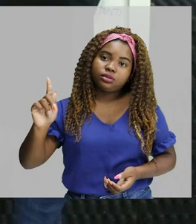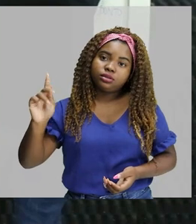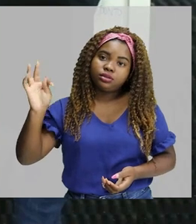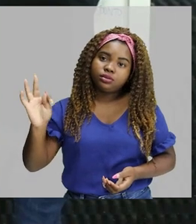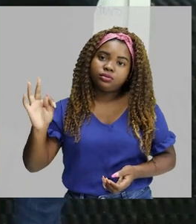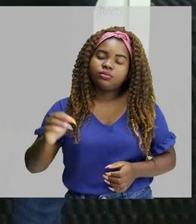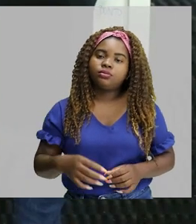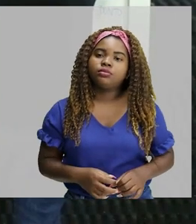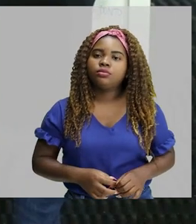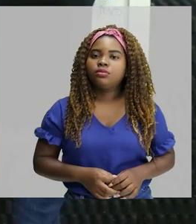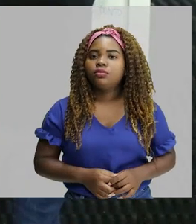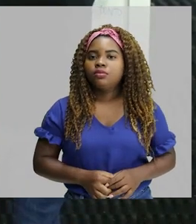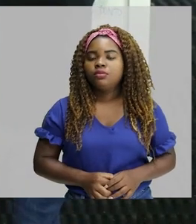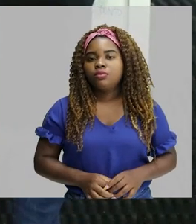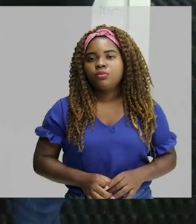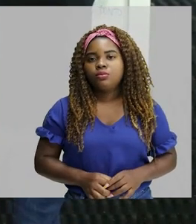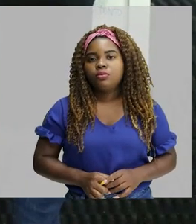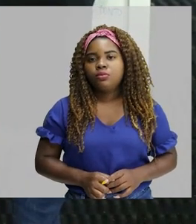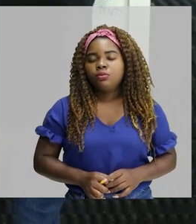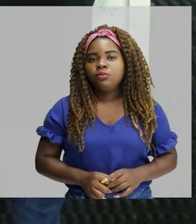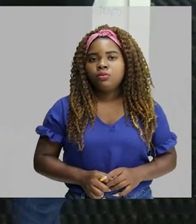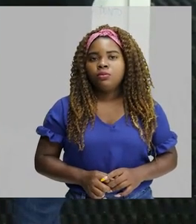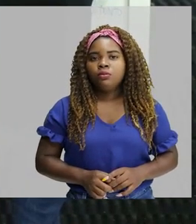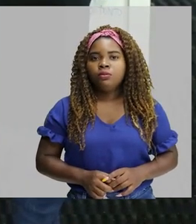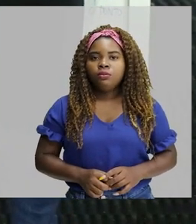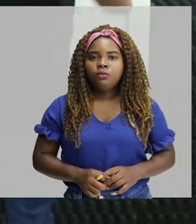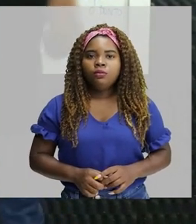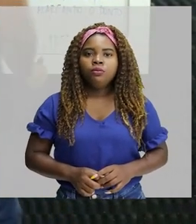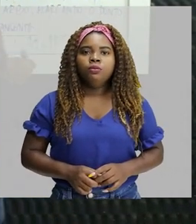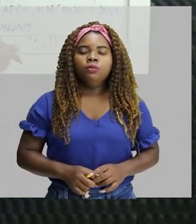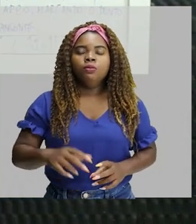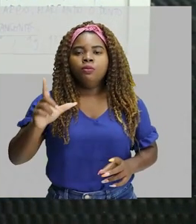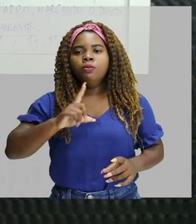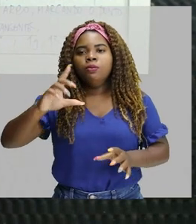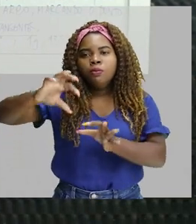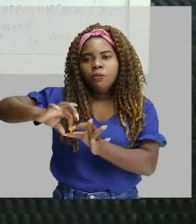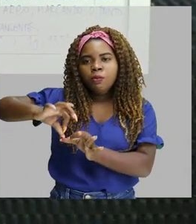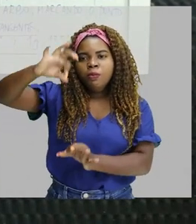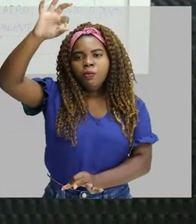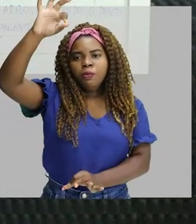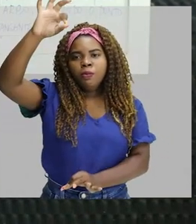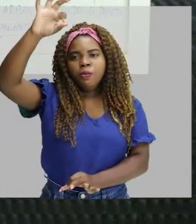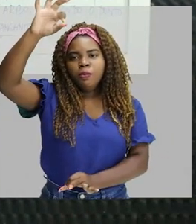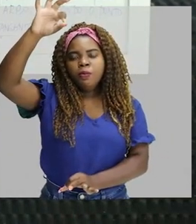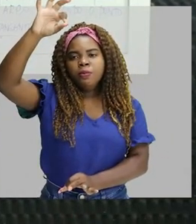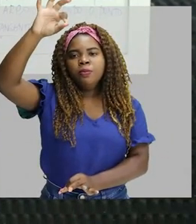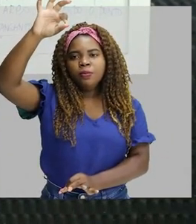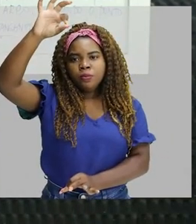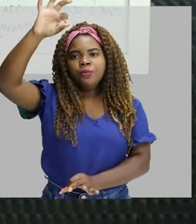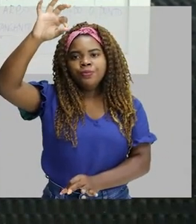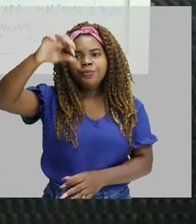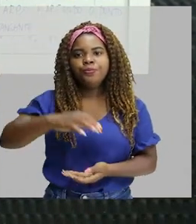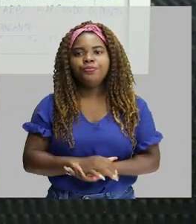tangentes Então as tangentes dos Arcos elas vão estar justamente